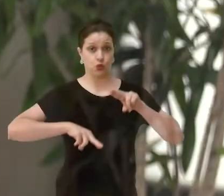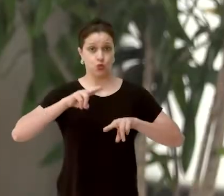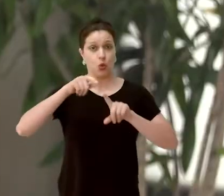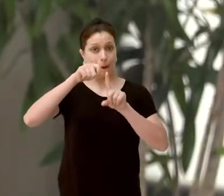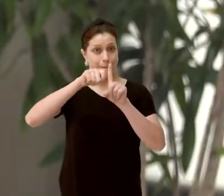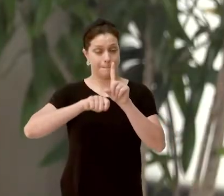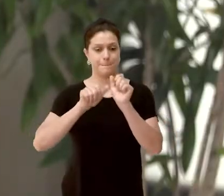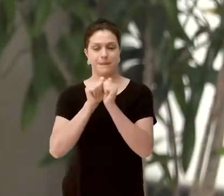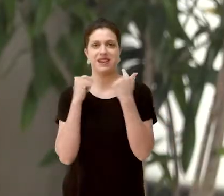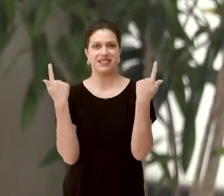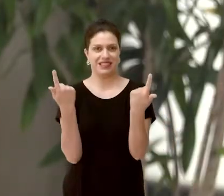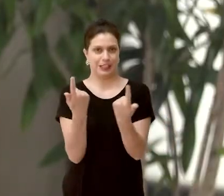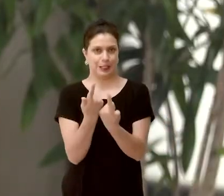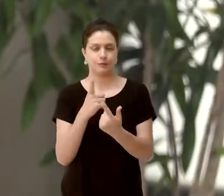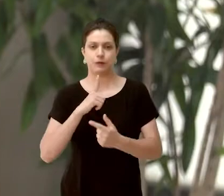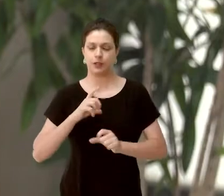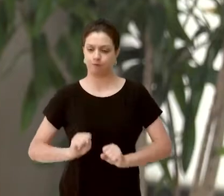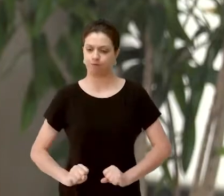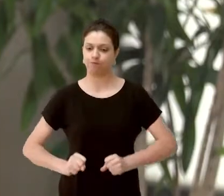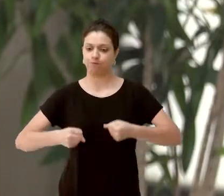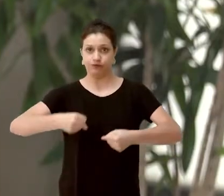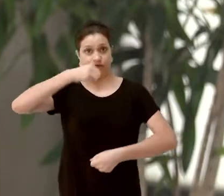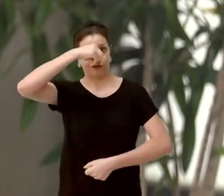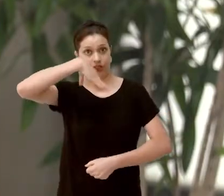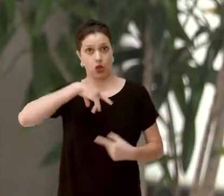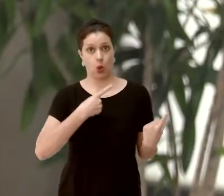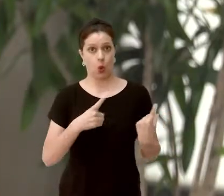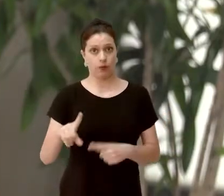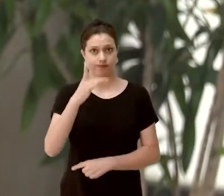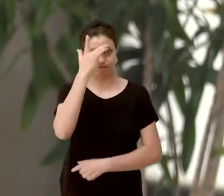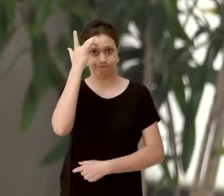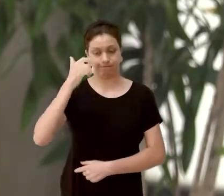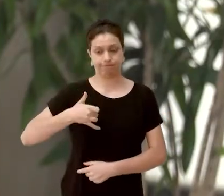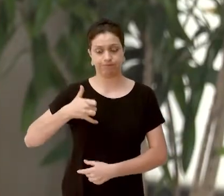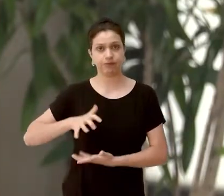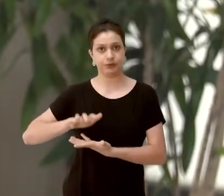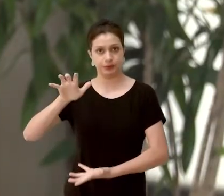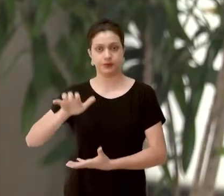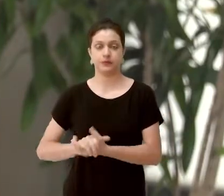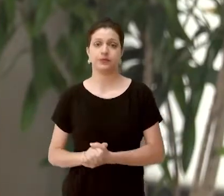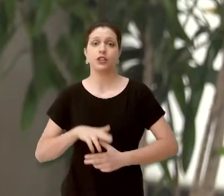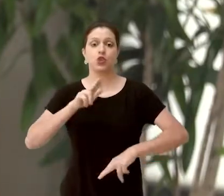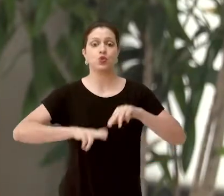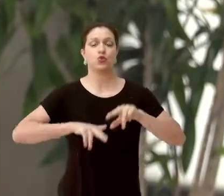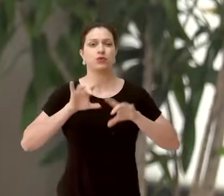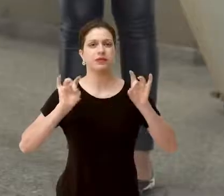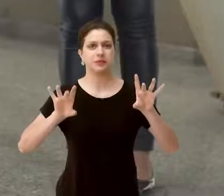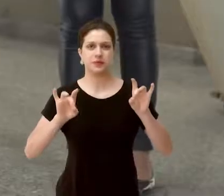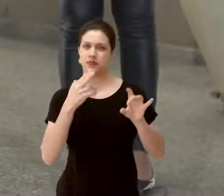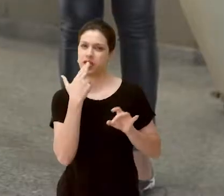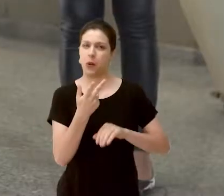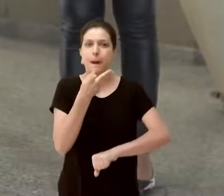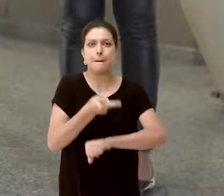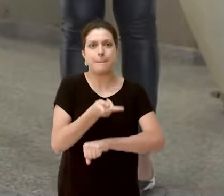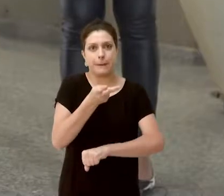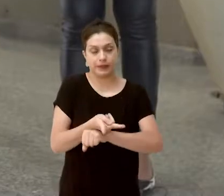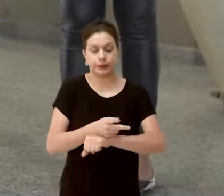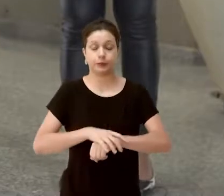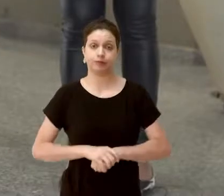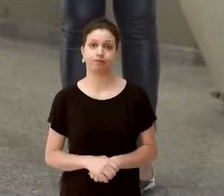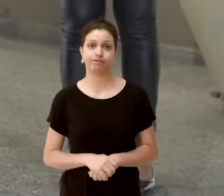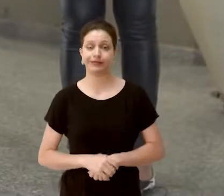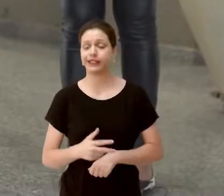Junho foi o mês em que a Assembleia debateu o enfrentamento à violência contra a pessoa idosa. O Junho Prata,